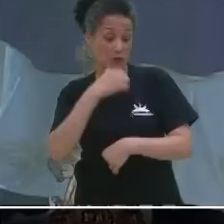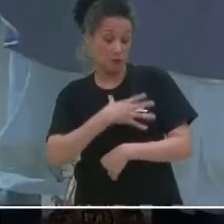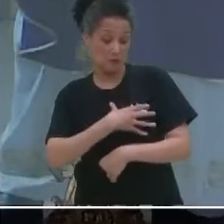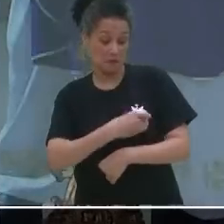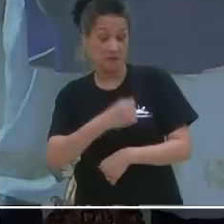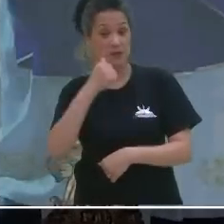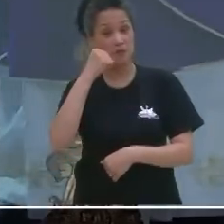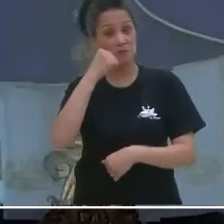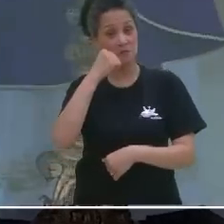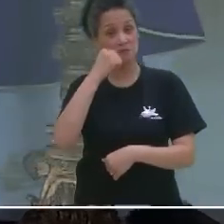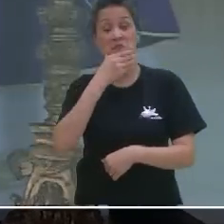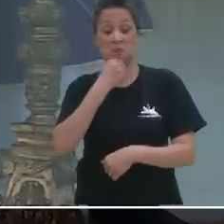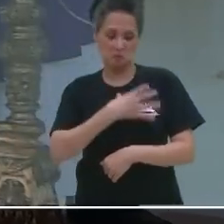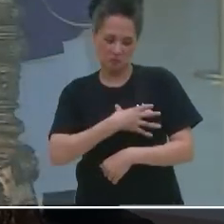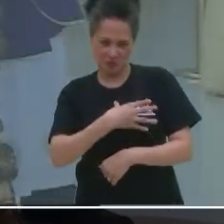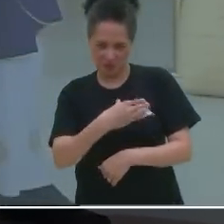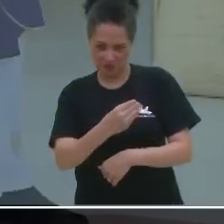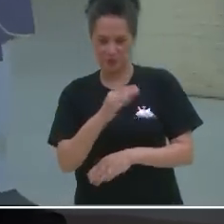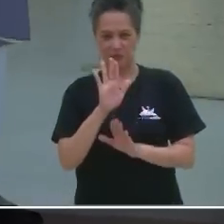nós,